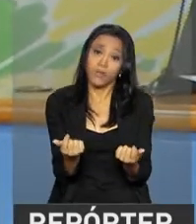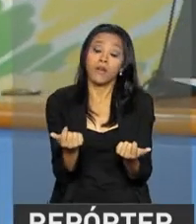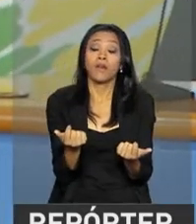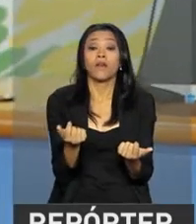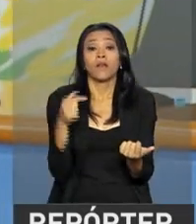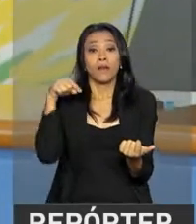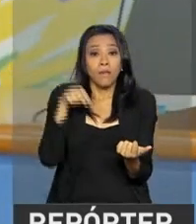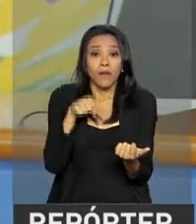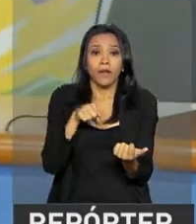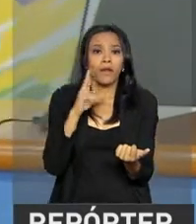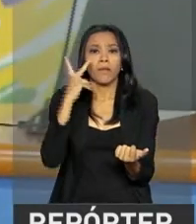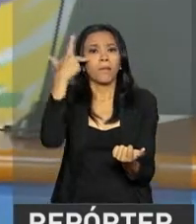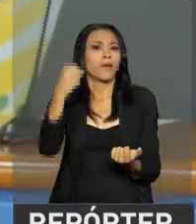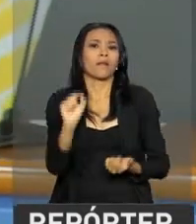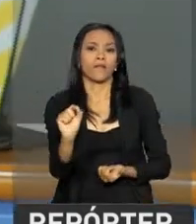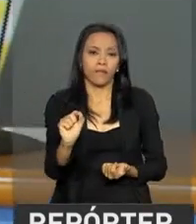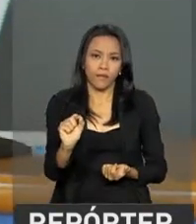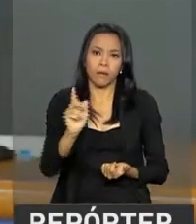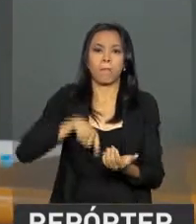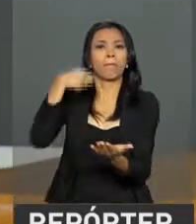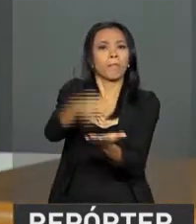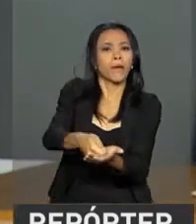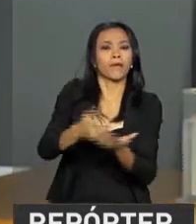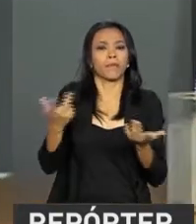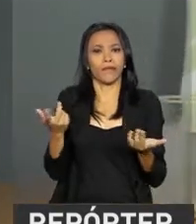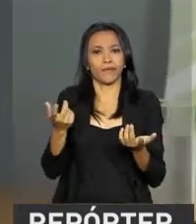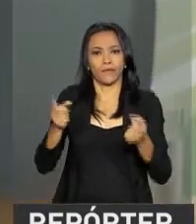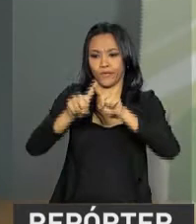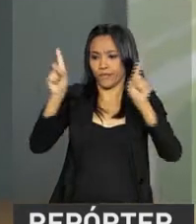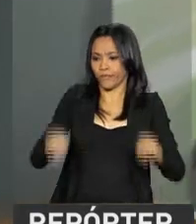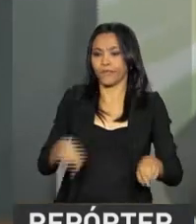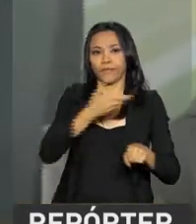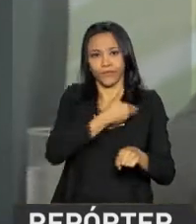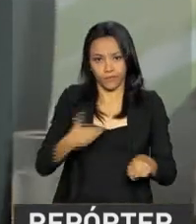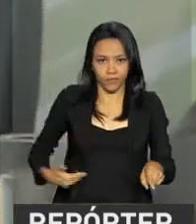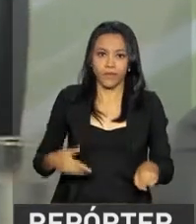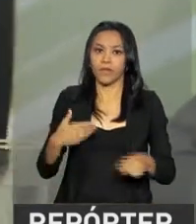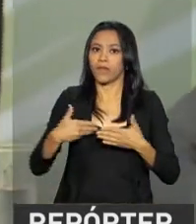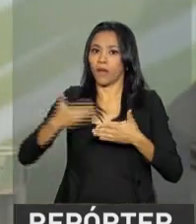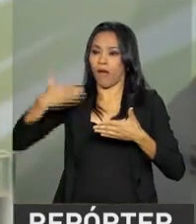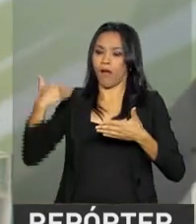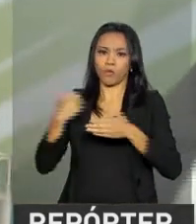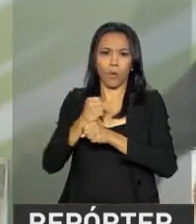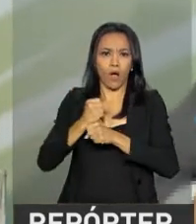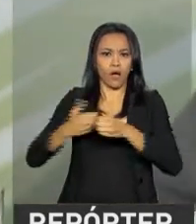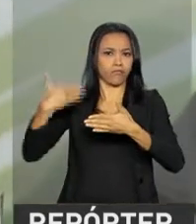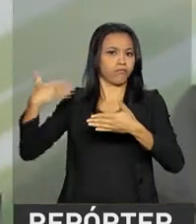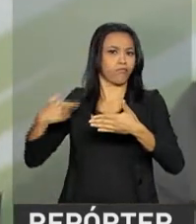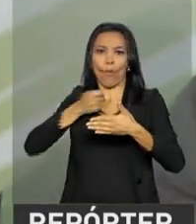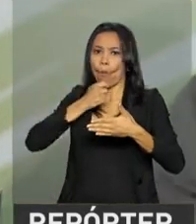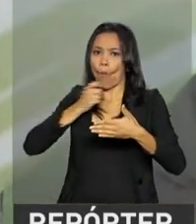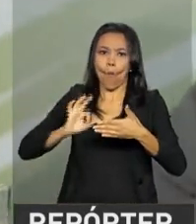destinar os recursos para pagamento de despesas de funcionamento dos órgãos que ficaram ao longo do ano